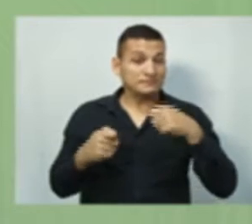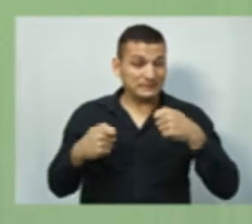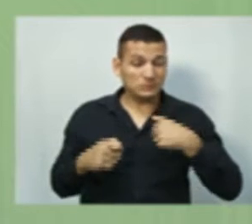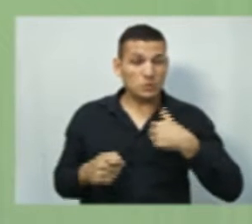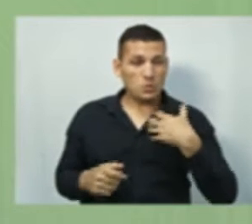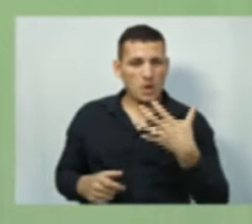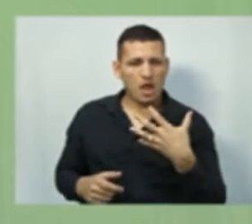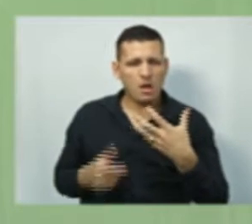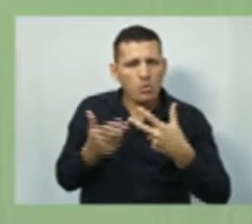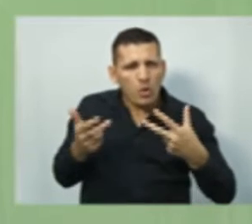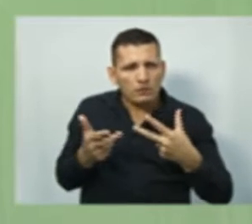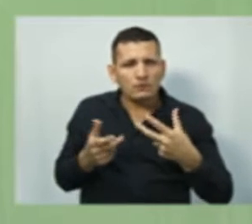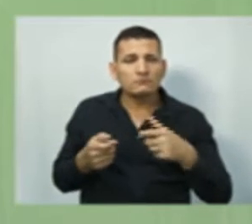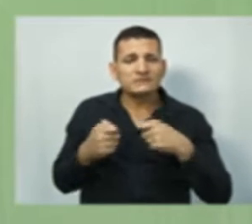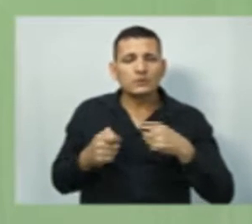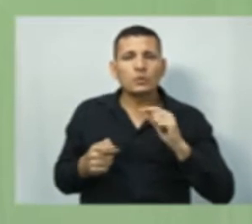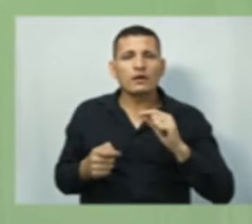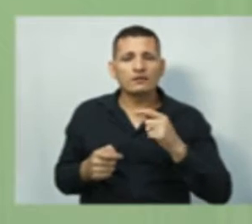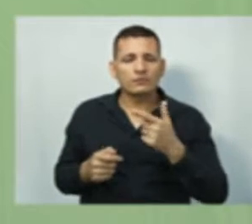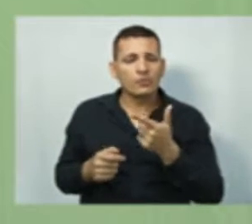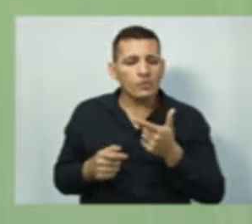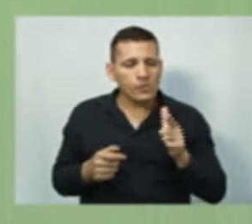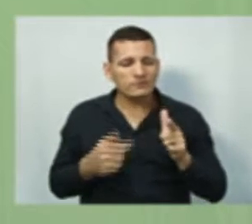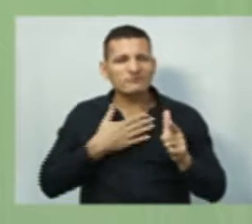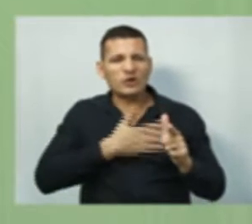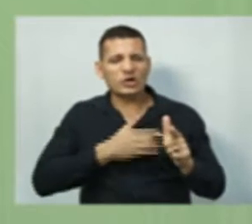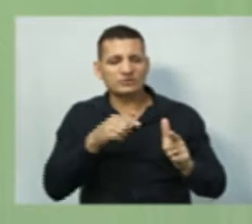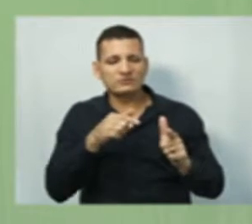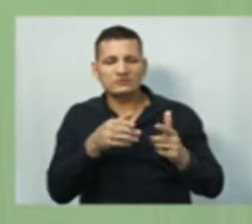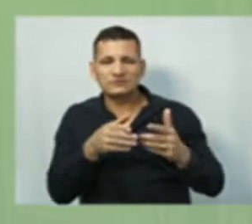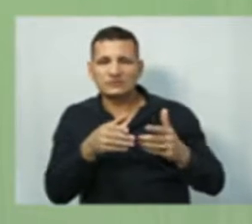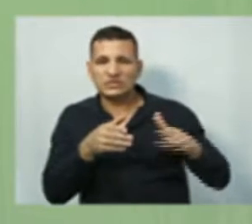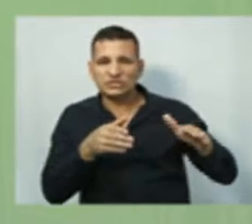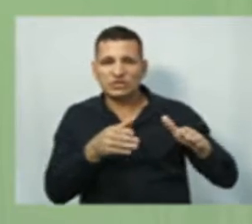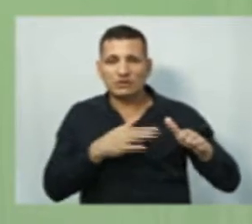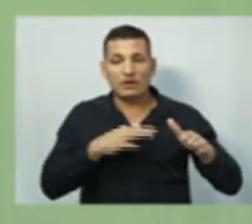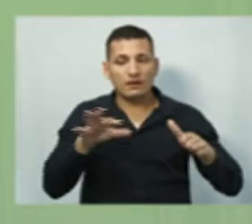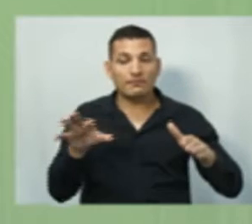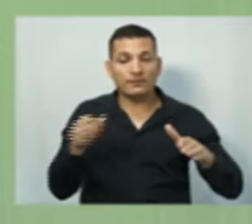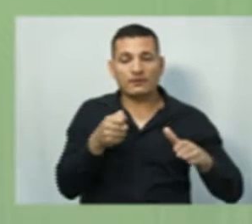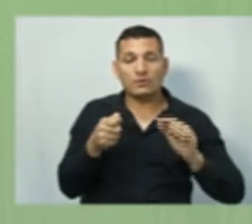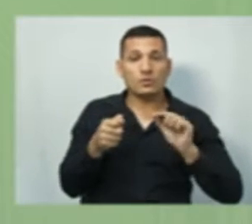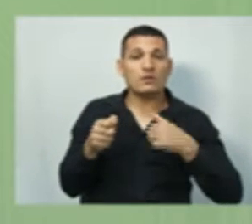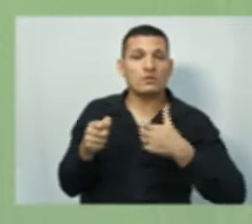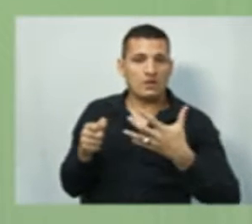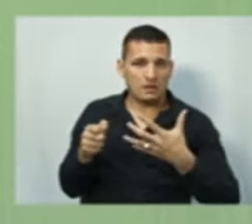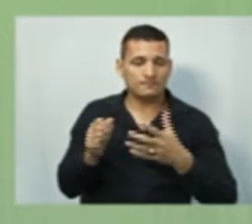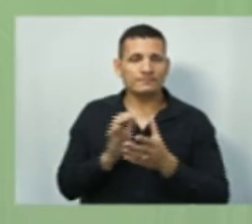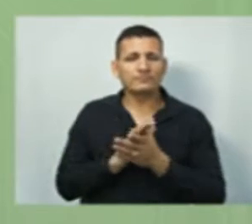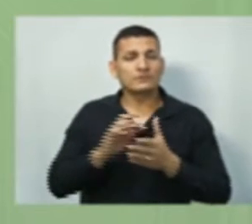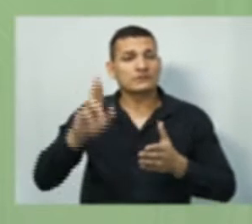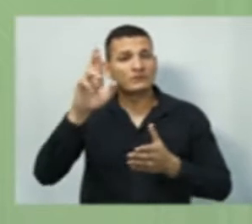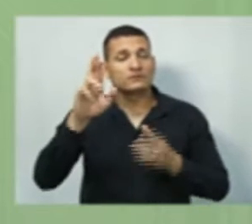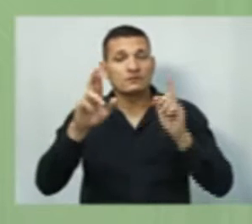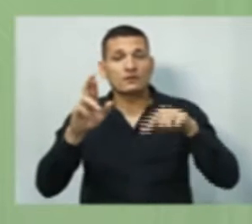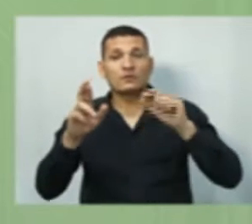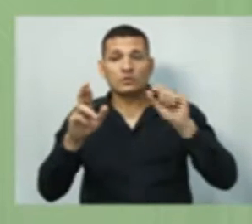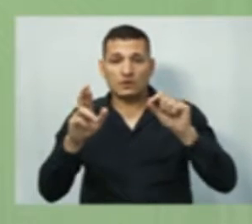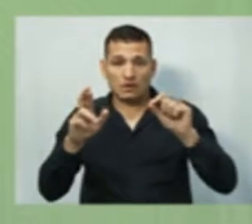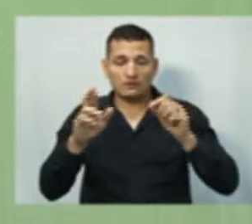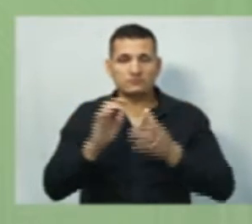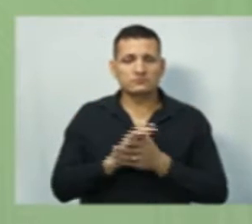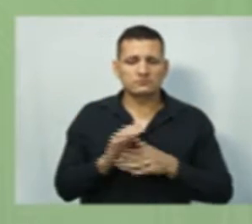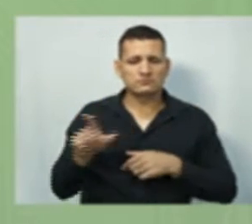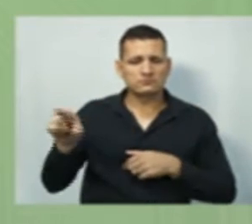coisa de que gostamos. A tomada de decisão existe escolher uma coisa em detrimento